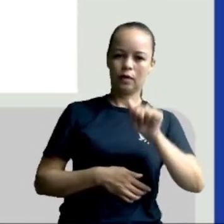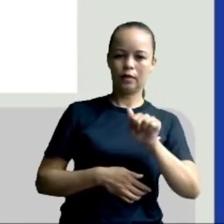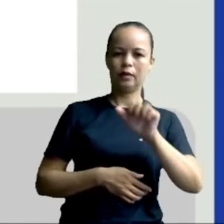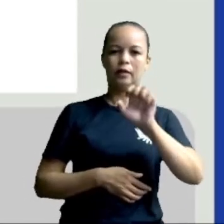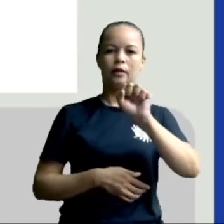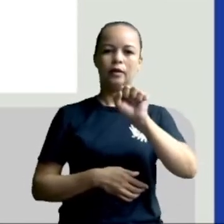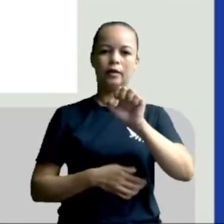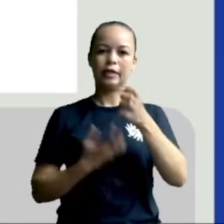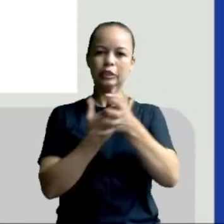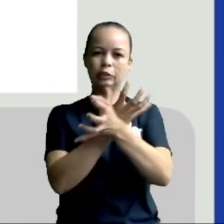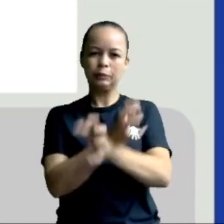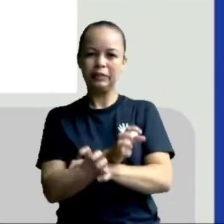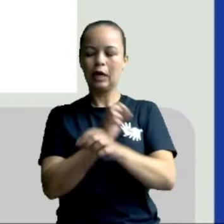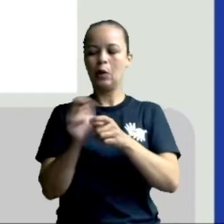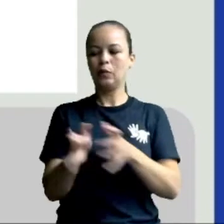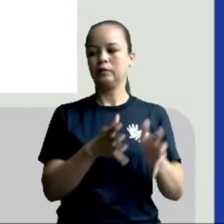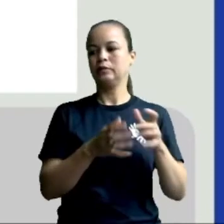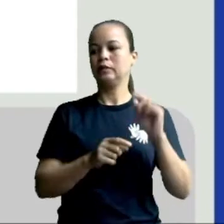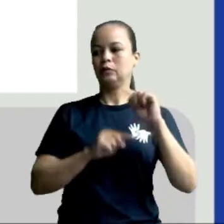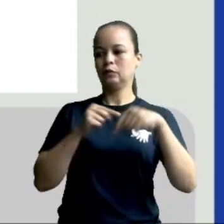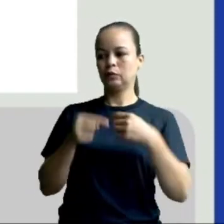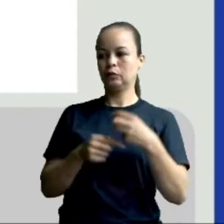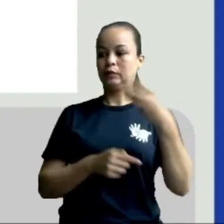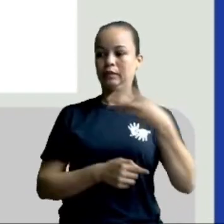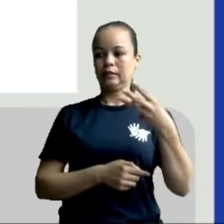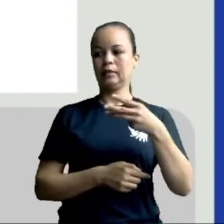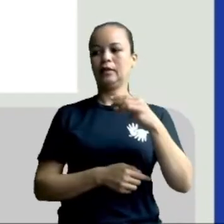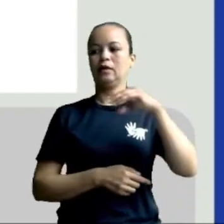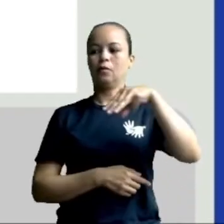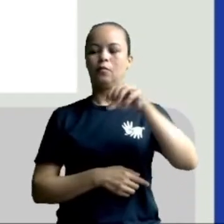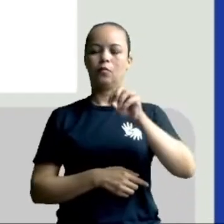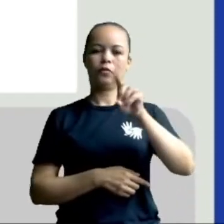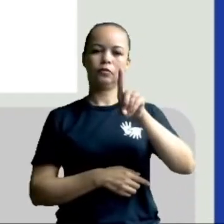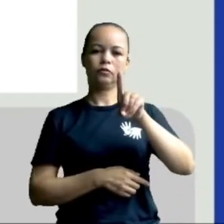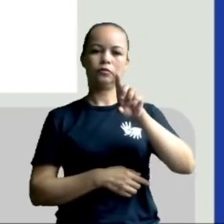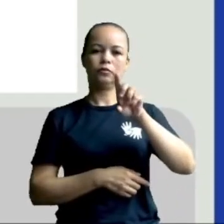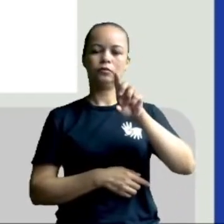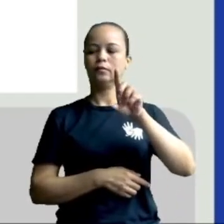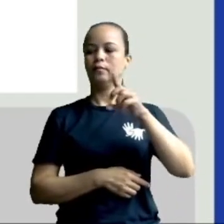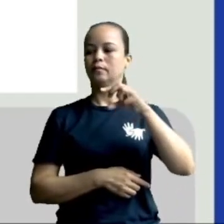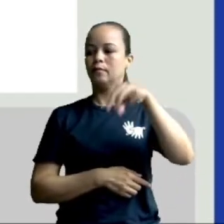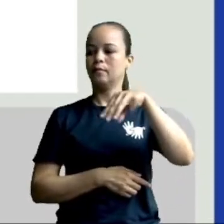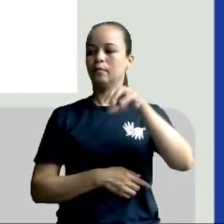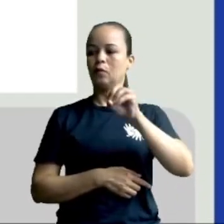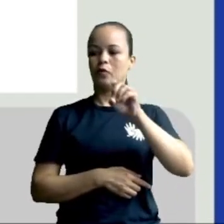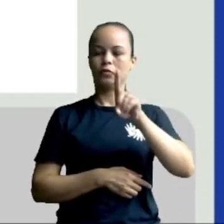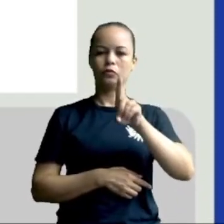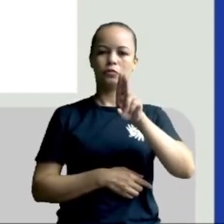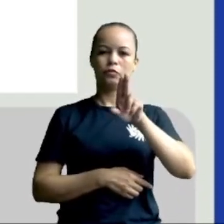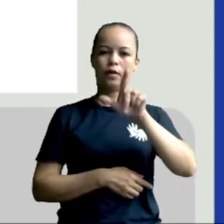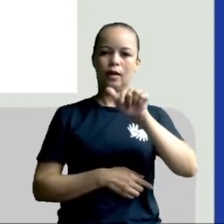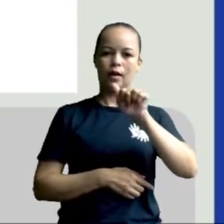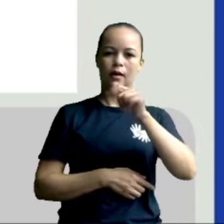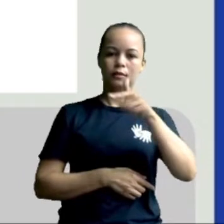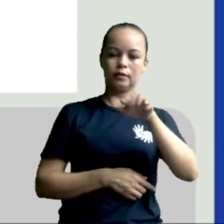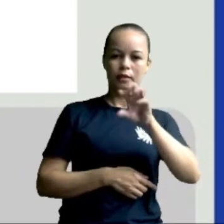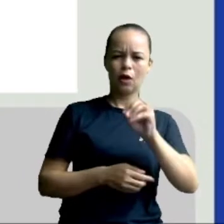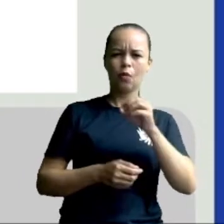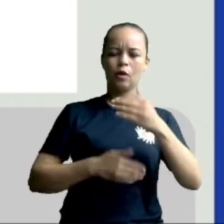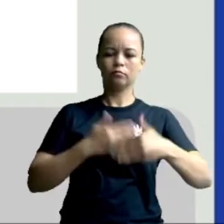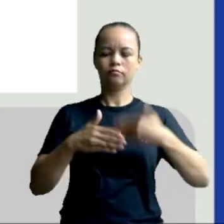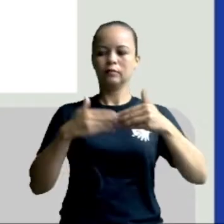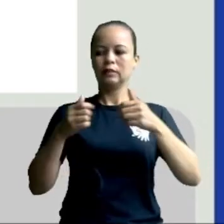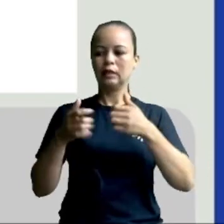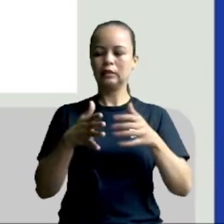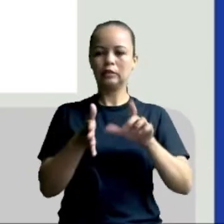passo tem a ondulação. Na medula espinal ou na medula espinhal, o impulso é modulado antes de